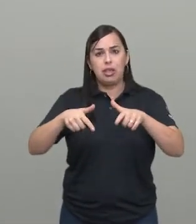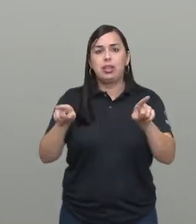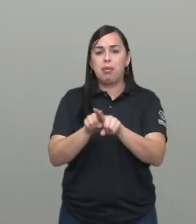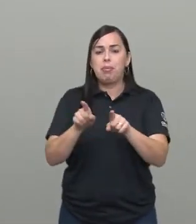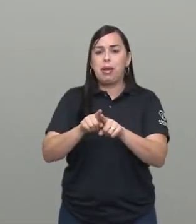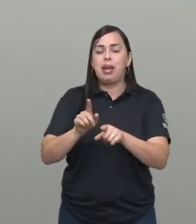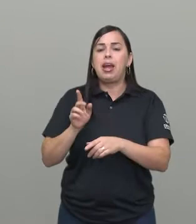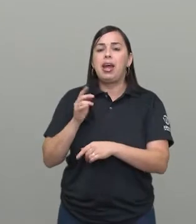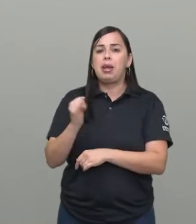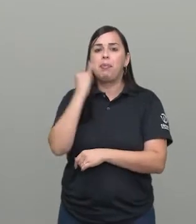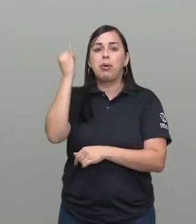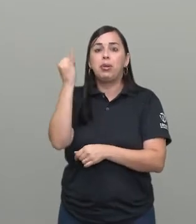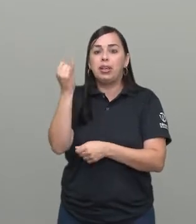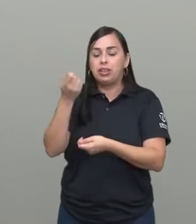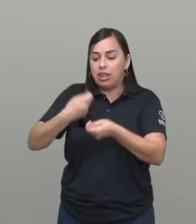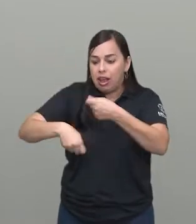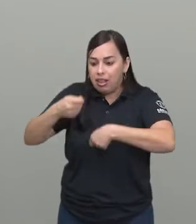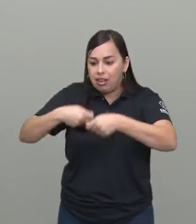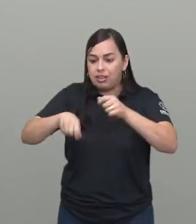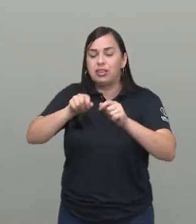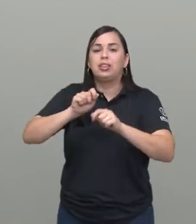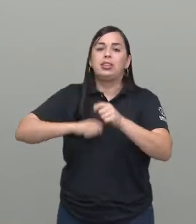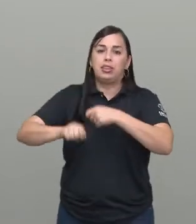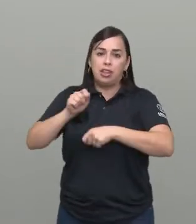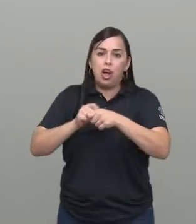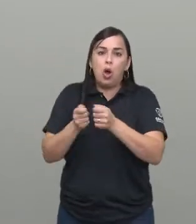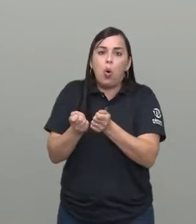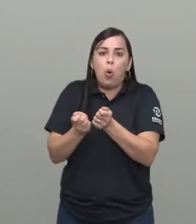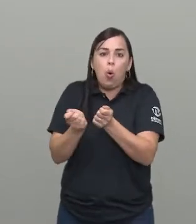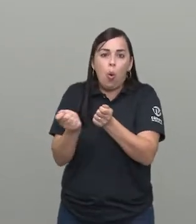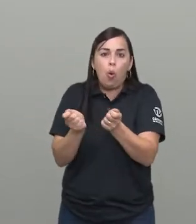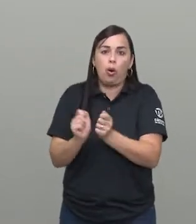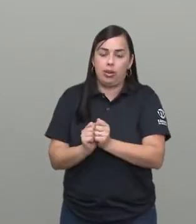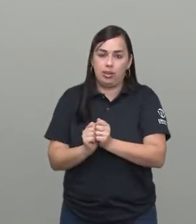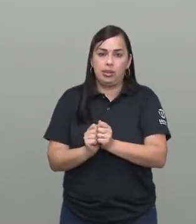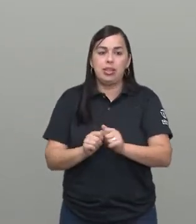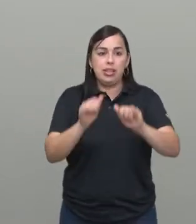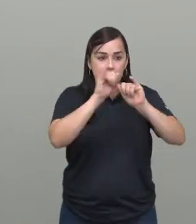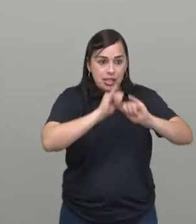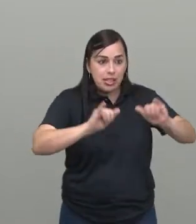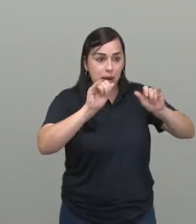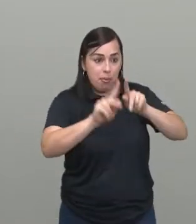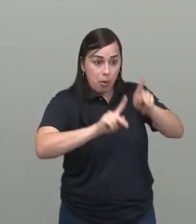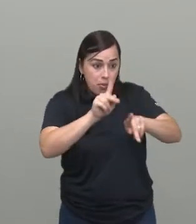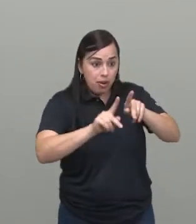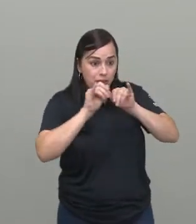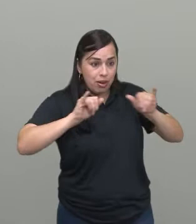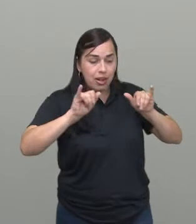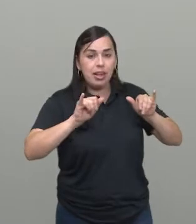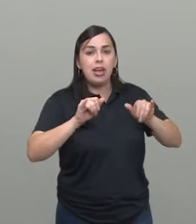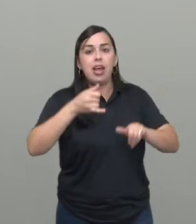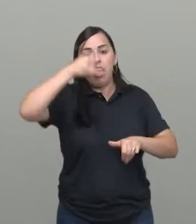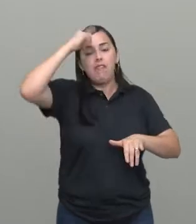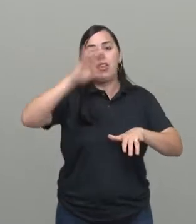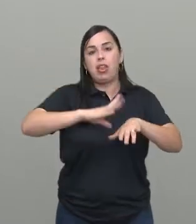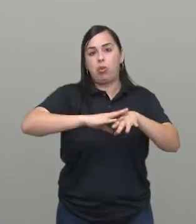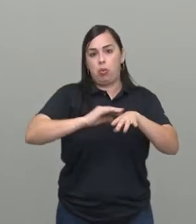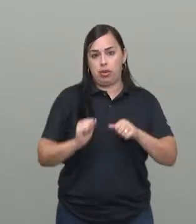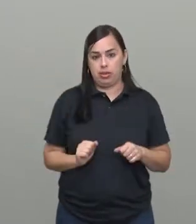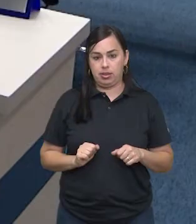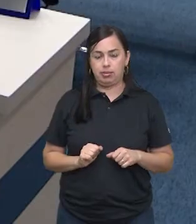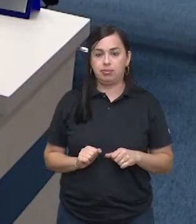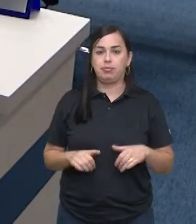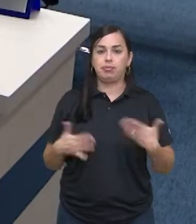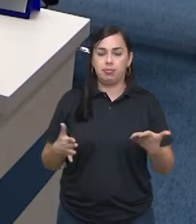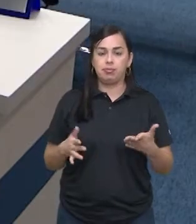de economia para o município. Ou seja, você alerta a população para que ela não fique doente, por exemplo, com essas doenças aí